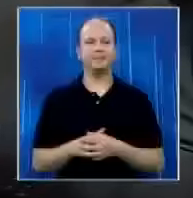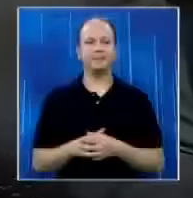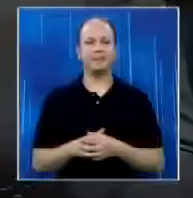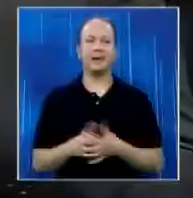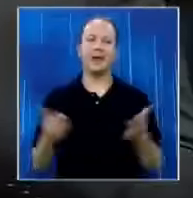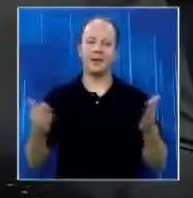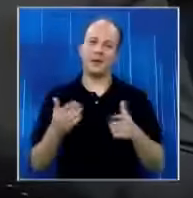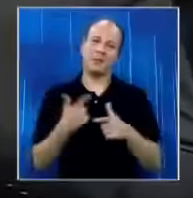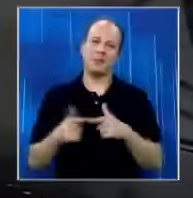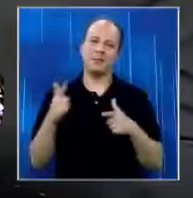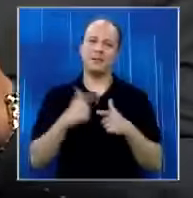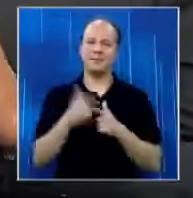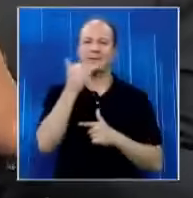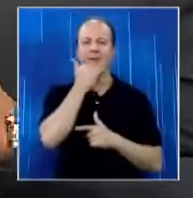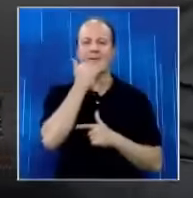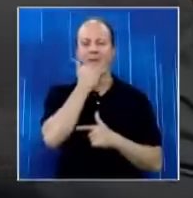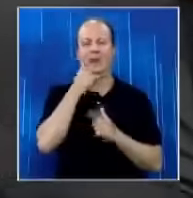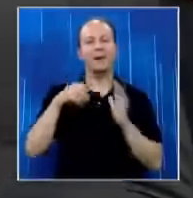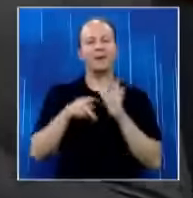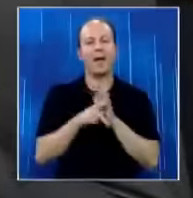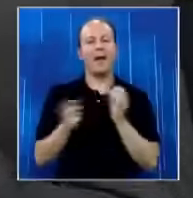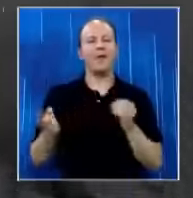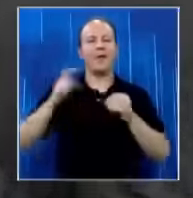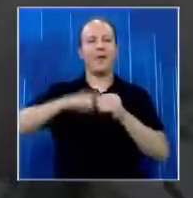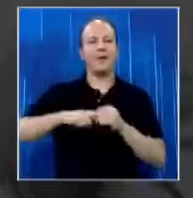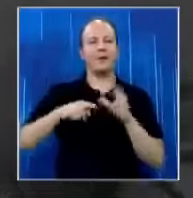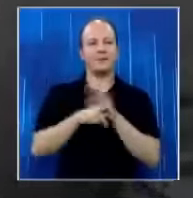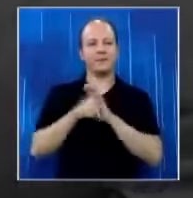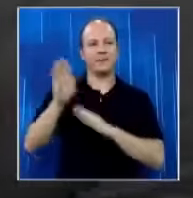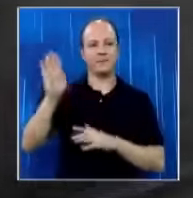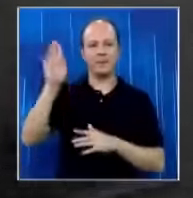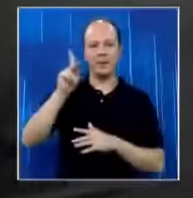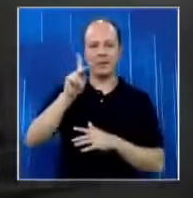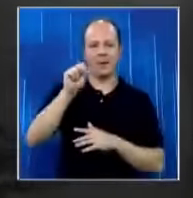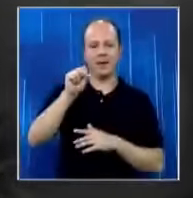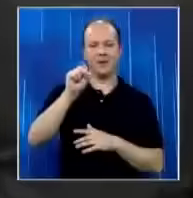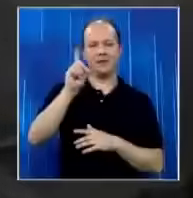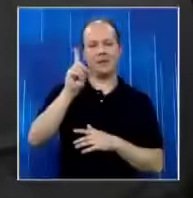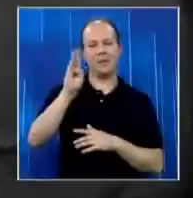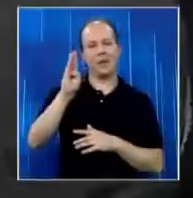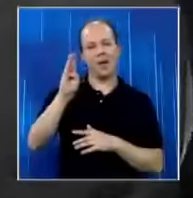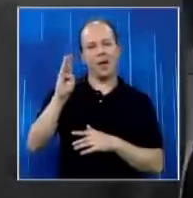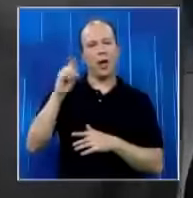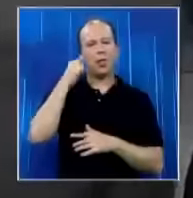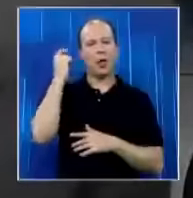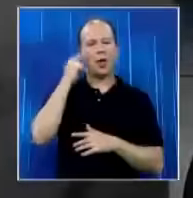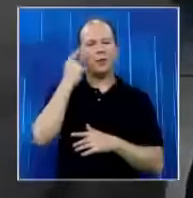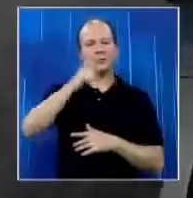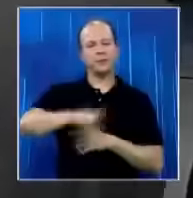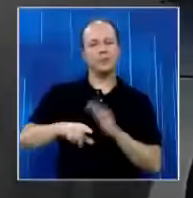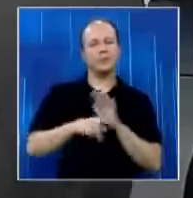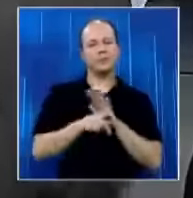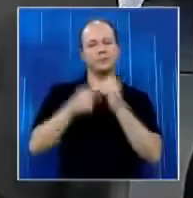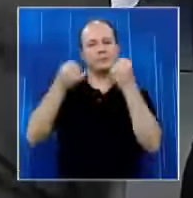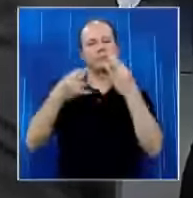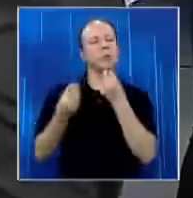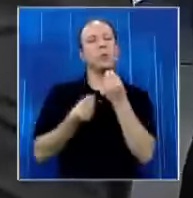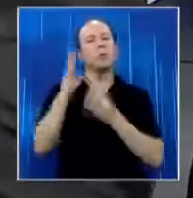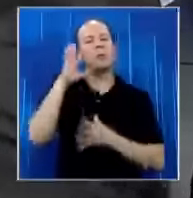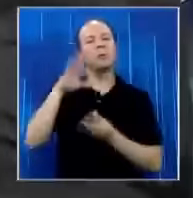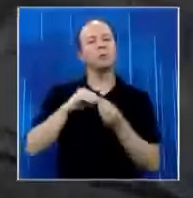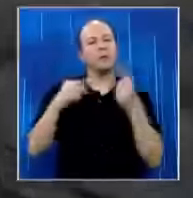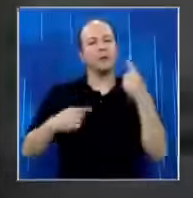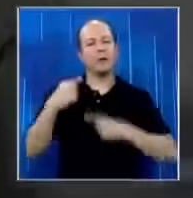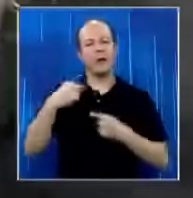Olha, nós tivemos um problema técnico, por isso a gente volta com o candidato do PSDB, João Dória. Candidato, novamente, as suas considerações sobre este